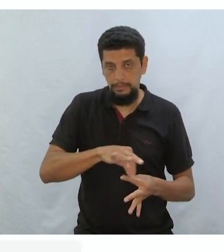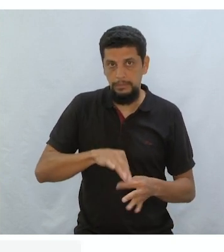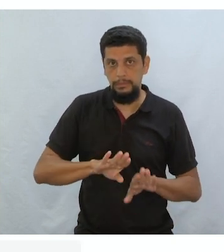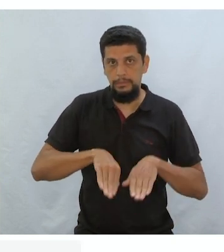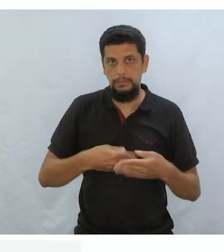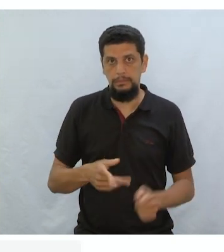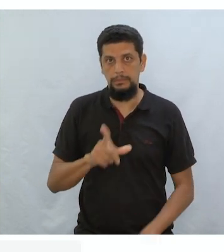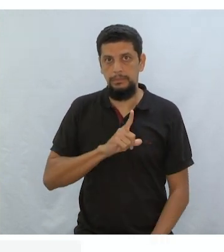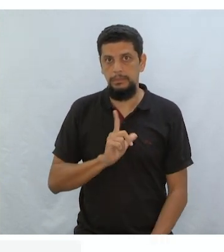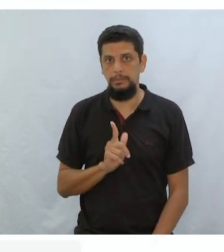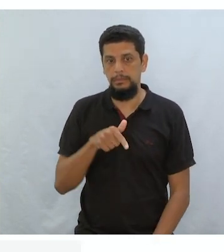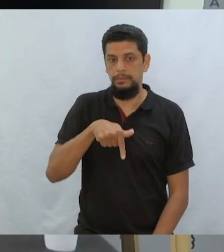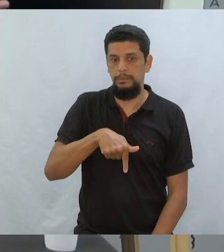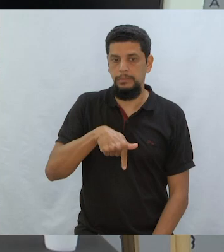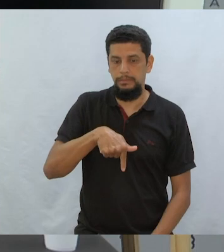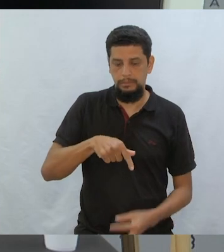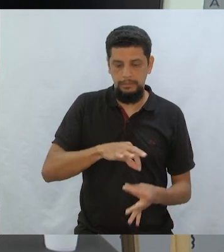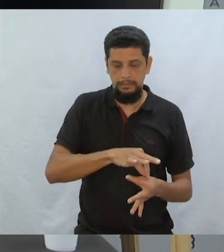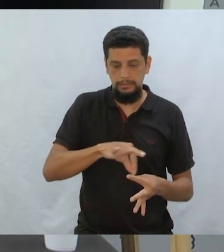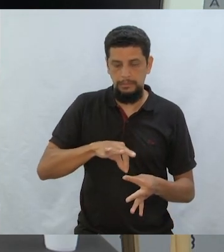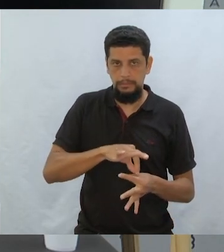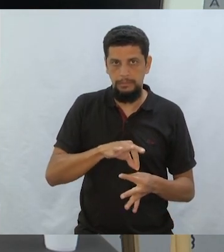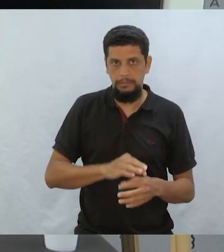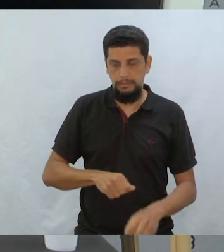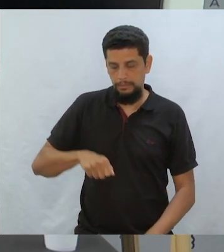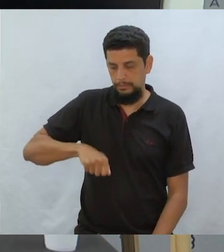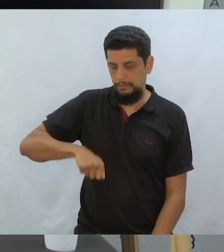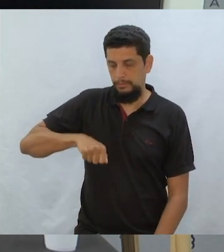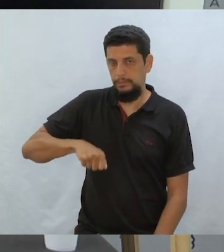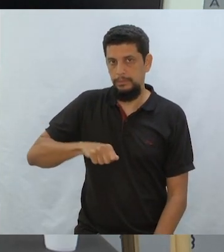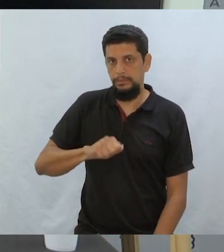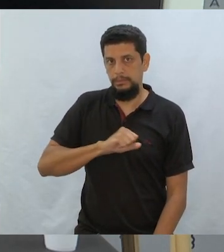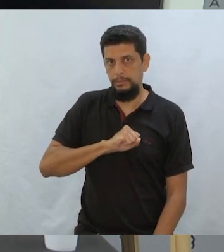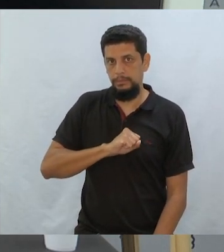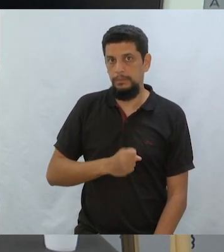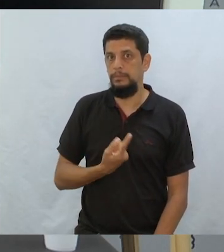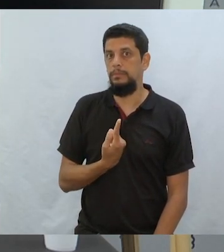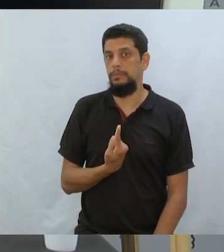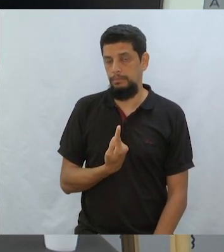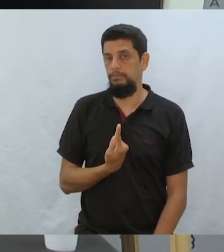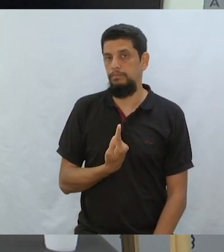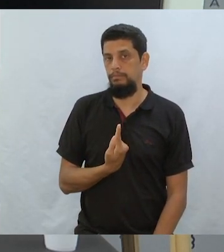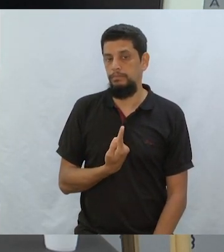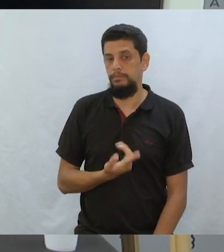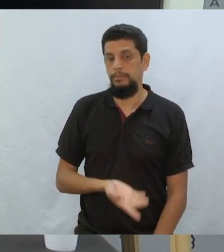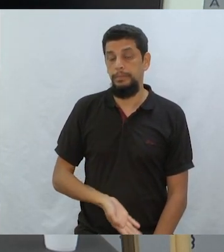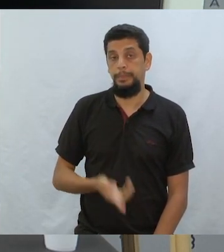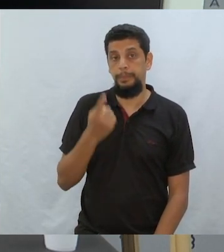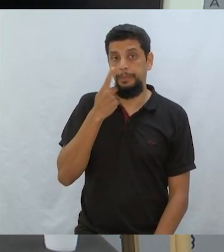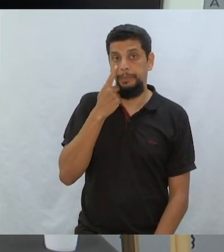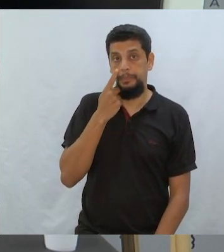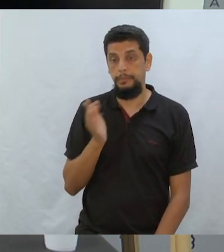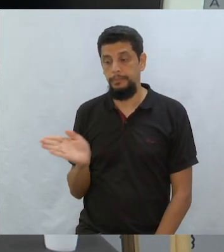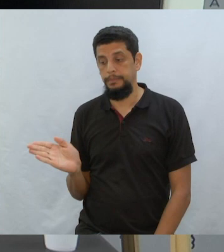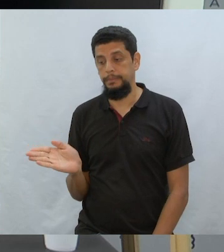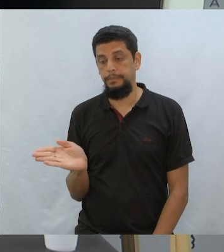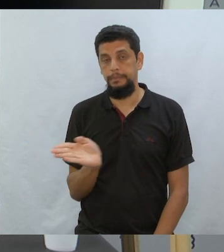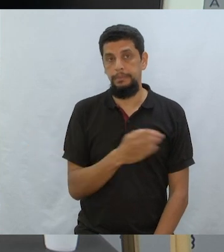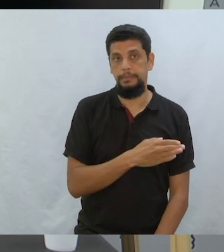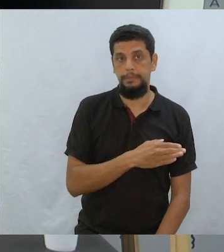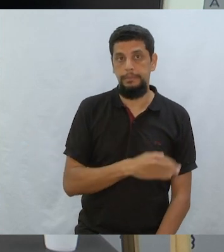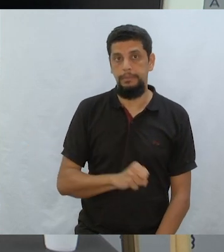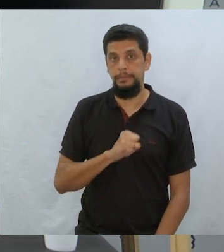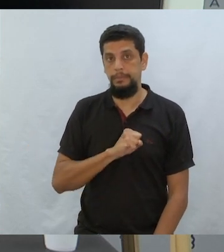7. Então, temos 7 morangos na cesta número 1. Então, agora vamos para a cesta número